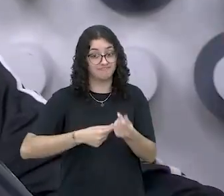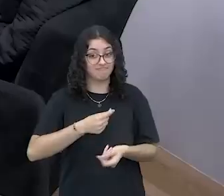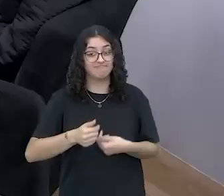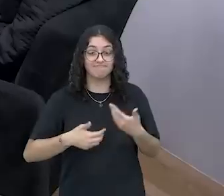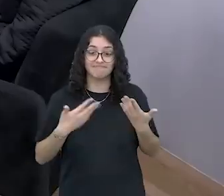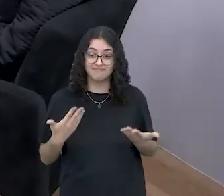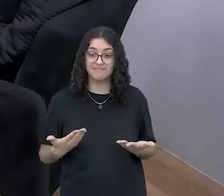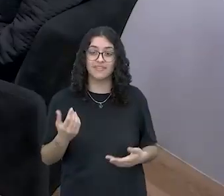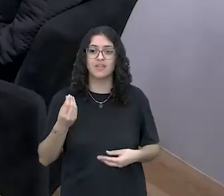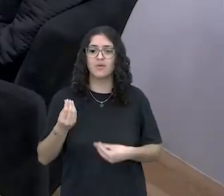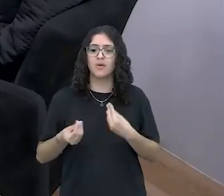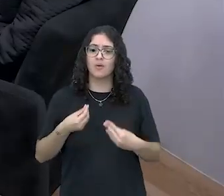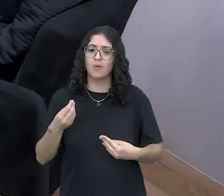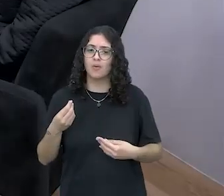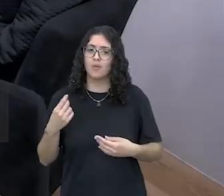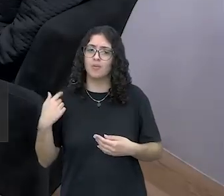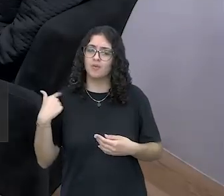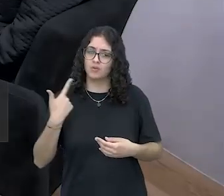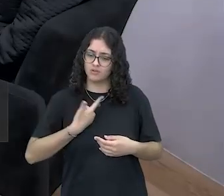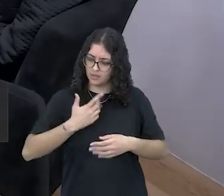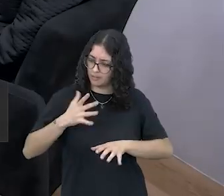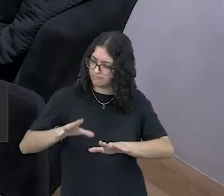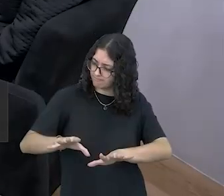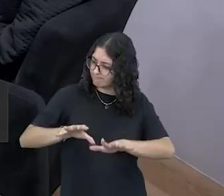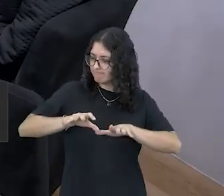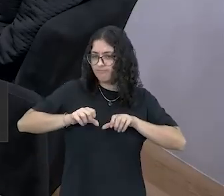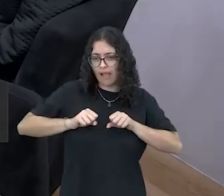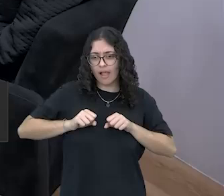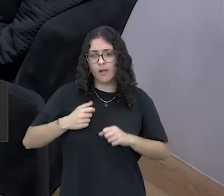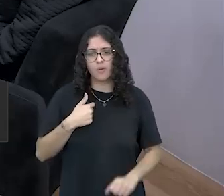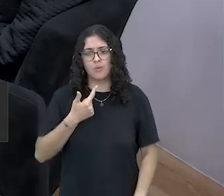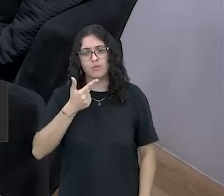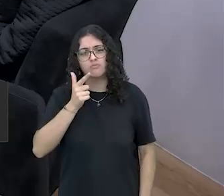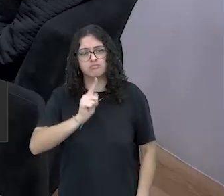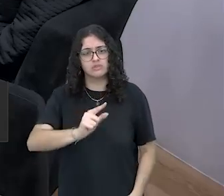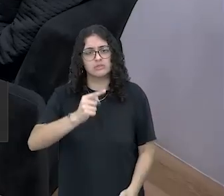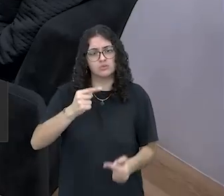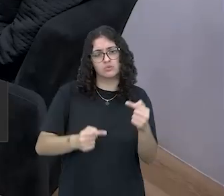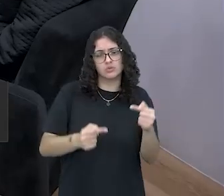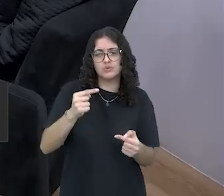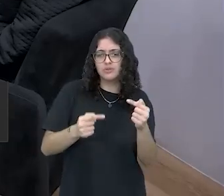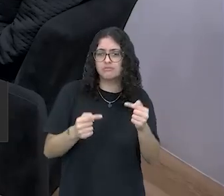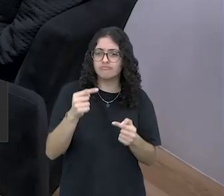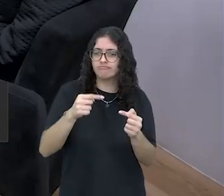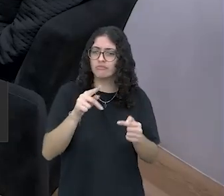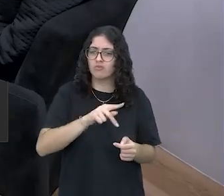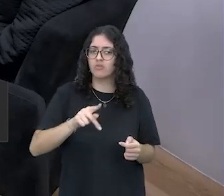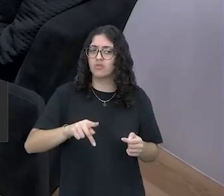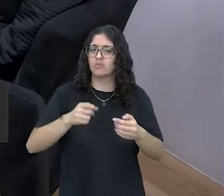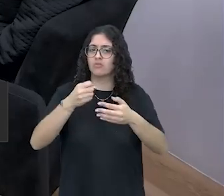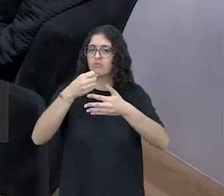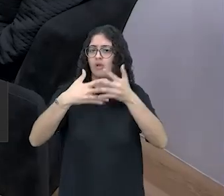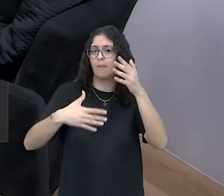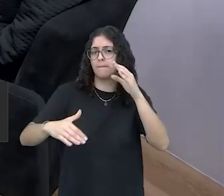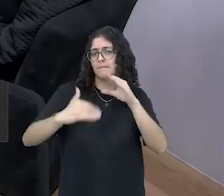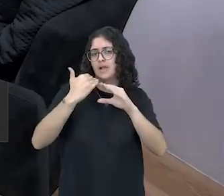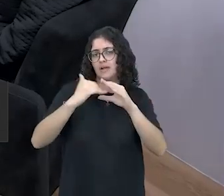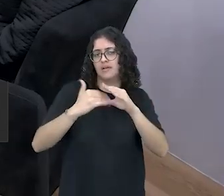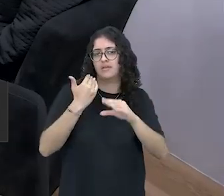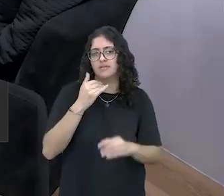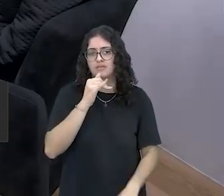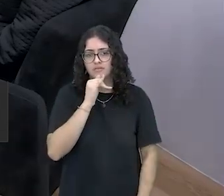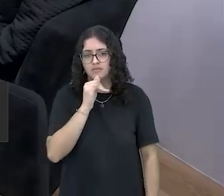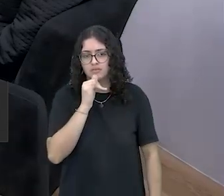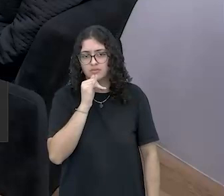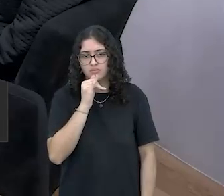disso, quando a gente se apropria disso, é que eu consigo discutir o que os demais professores estão colocando aqui. Né?